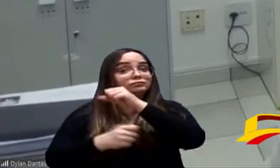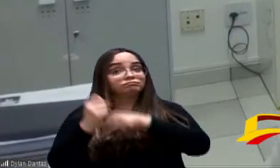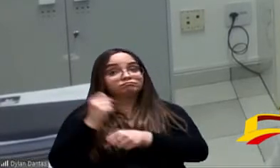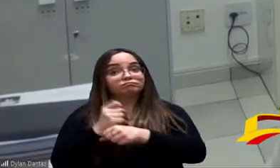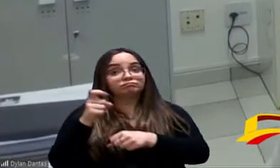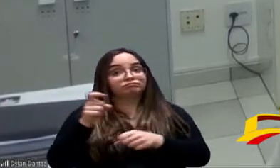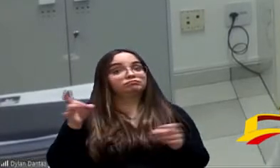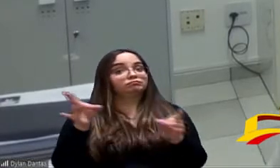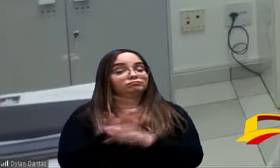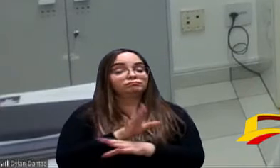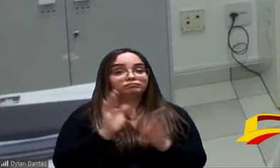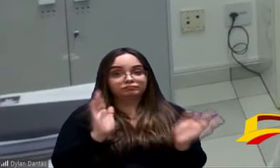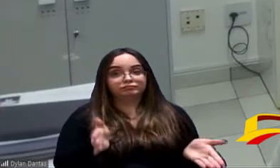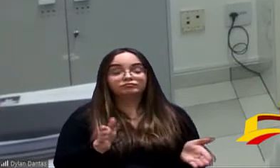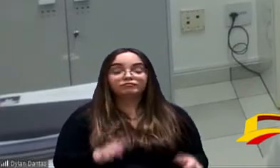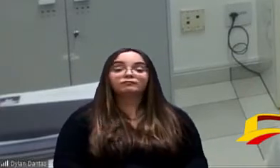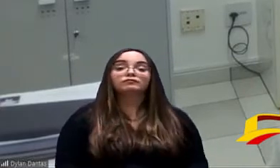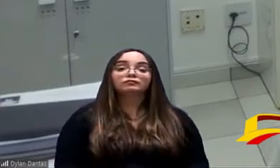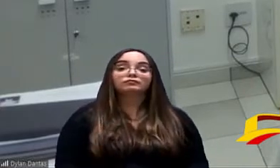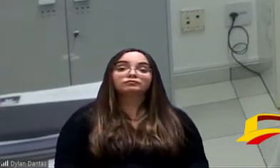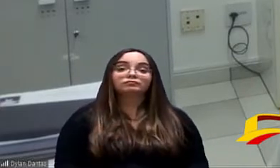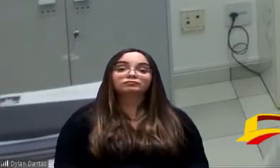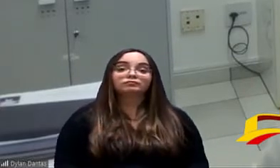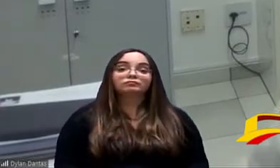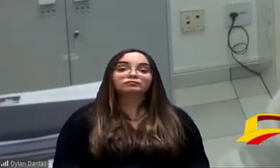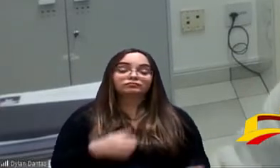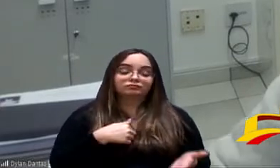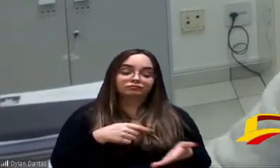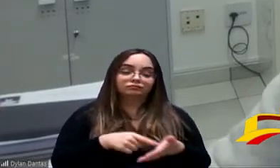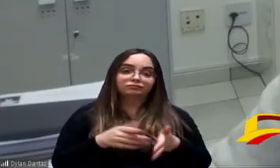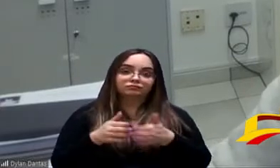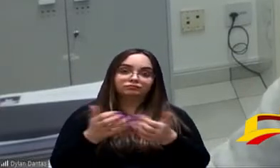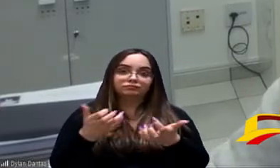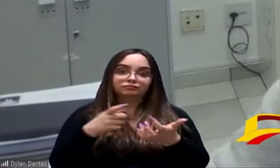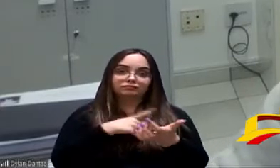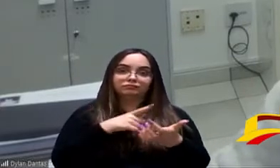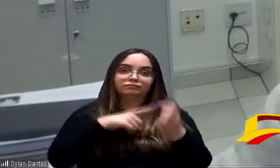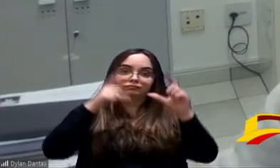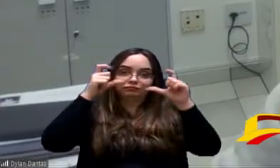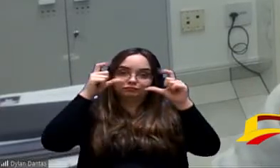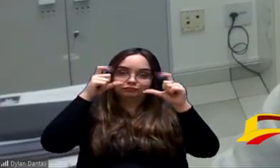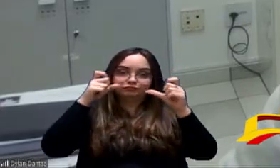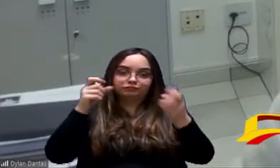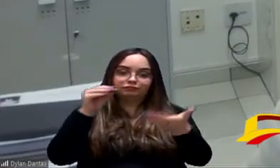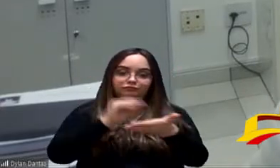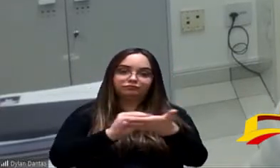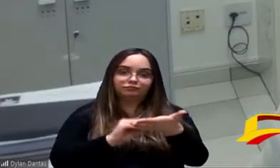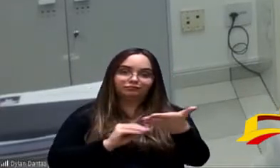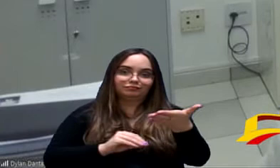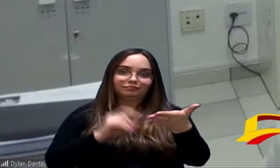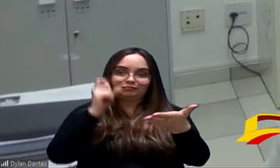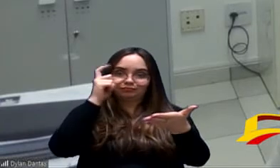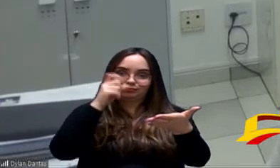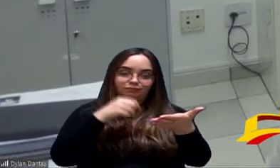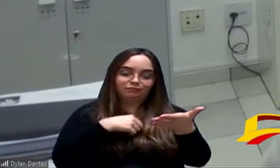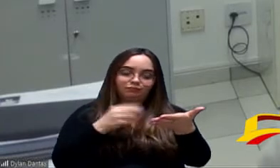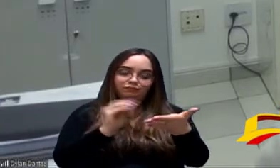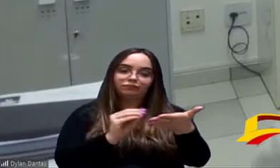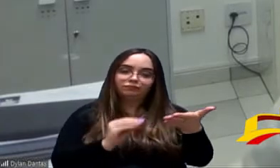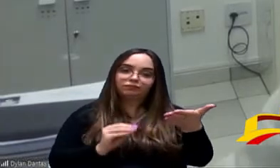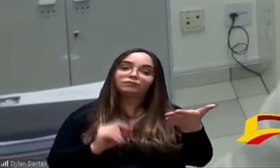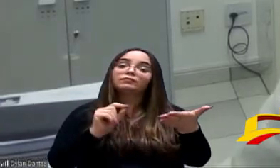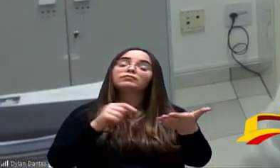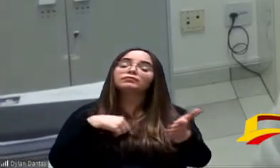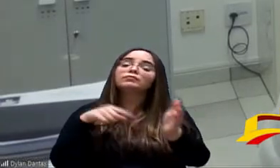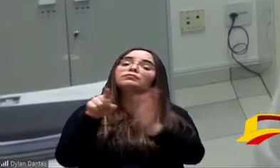23 de junho de 2020. No meu requerimento, ele vai com fotos em anexo, tá bom? E eu questiono aonde foi